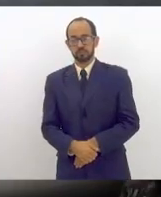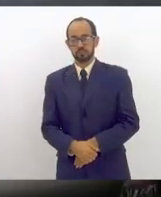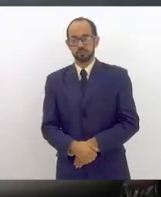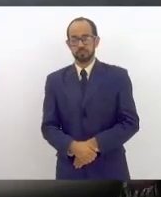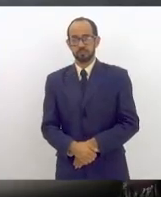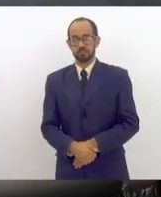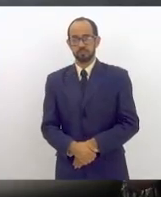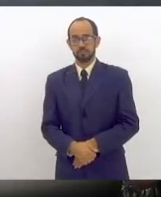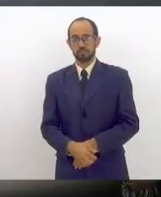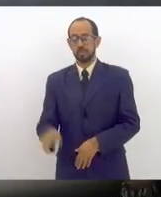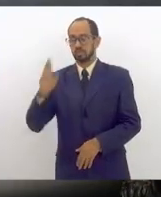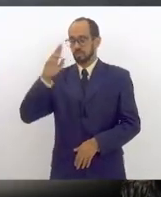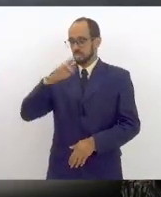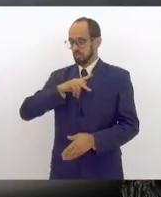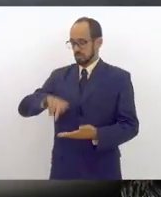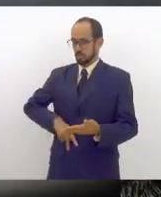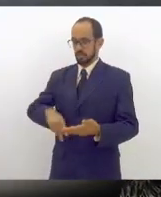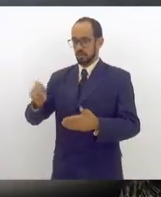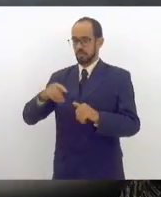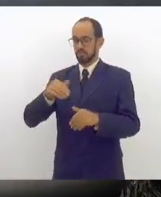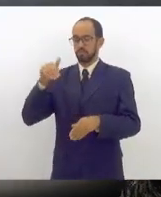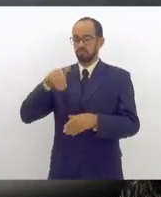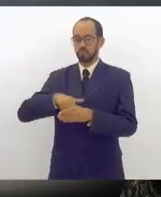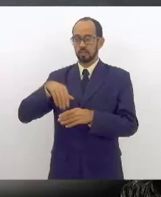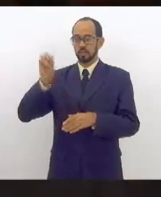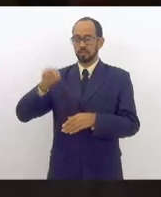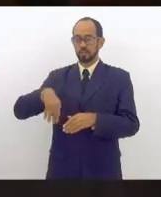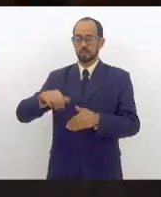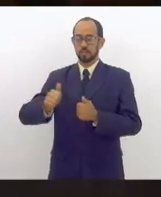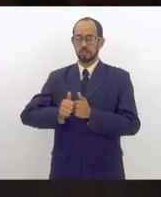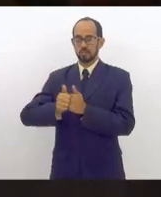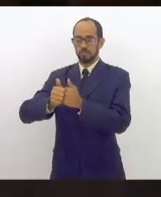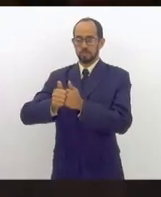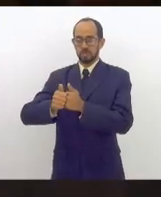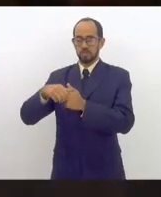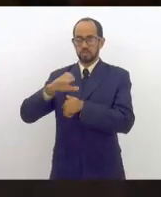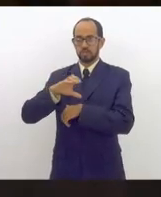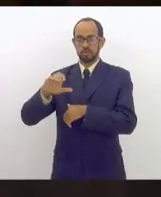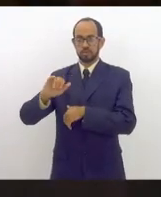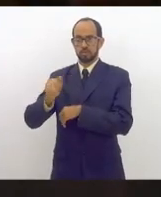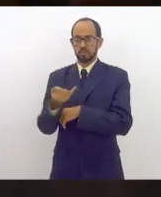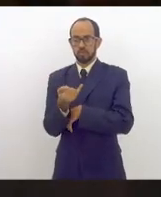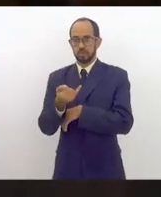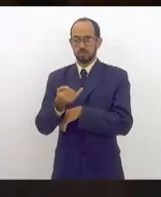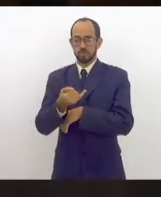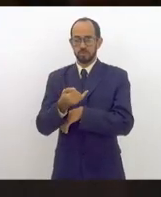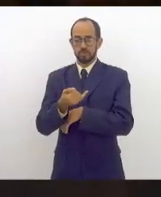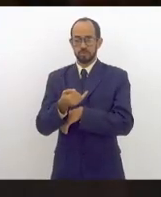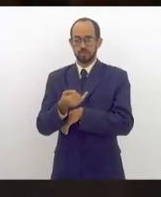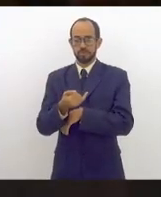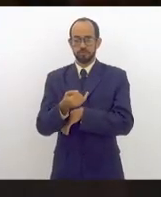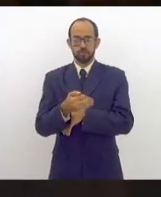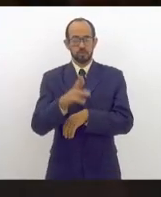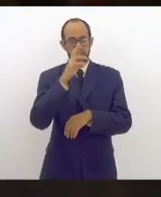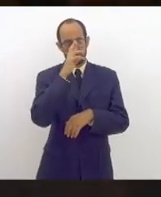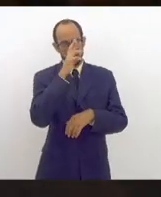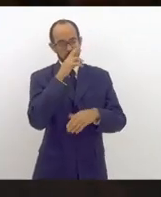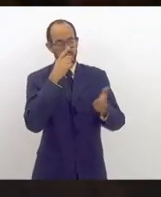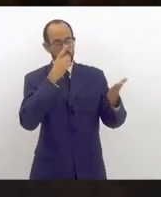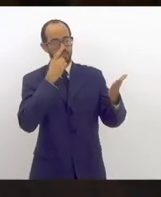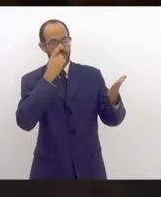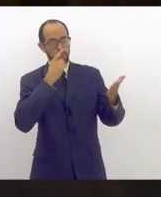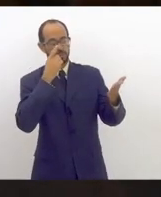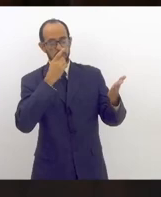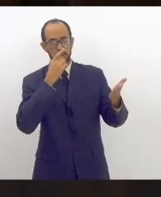Senhor presidente, o parecer é favorável, acompanhando a CCJ, grande e nobre